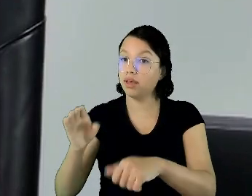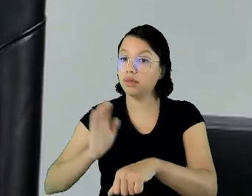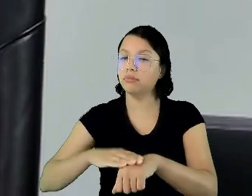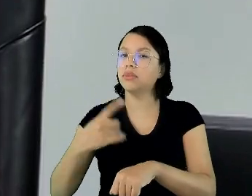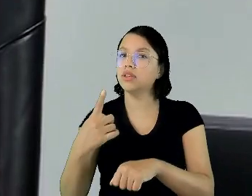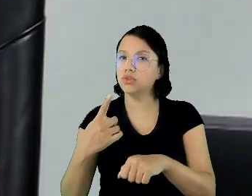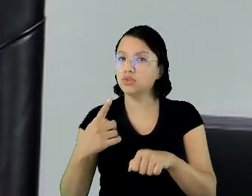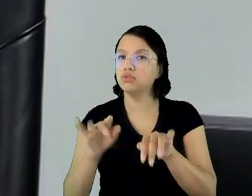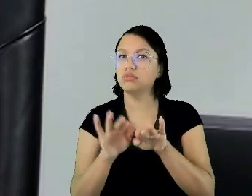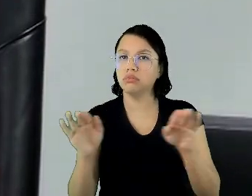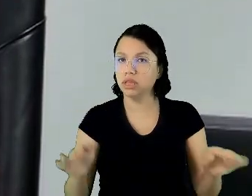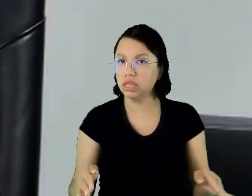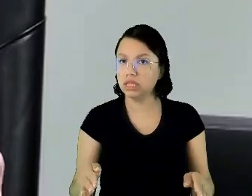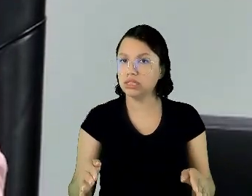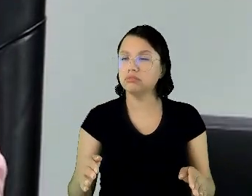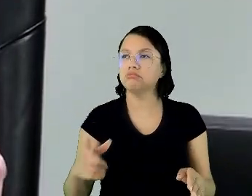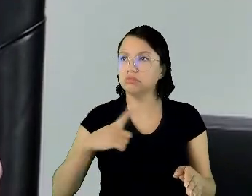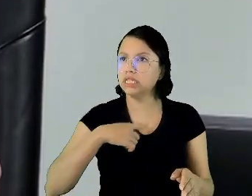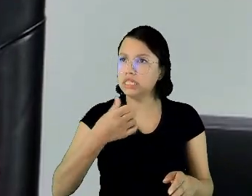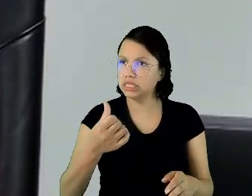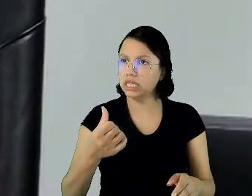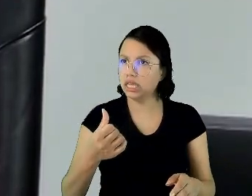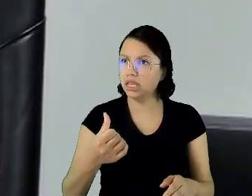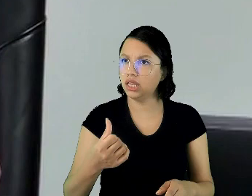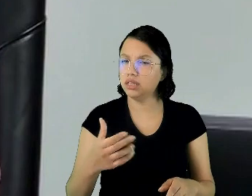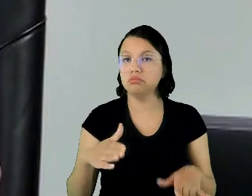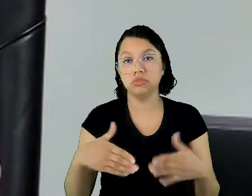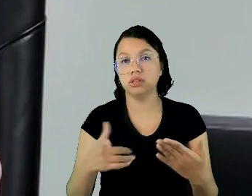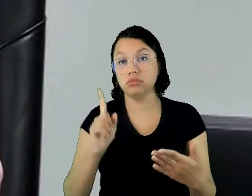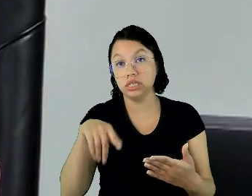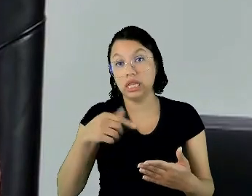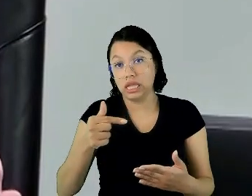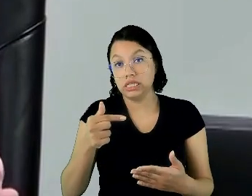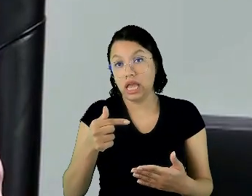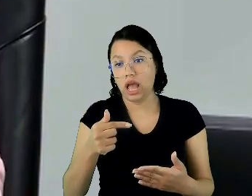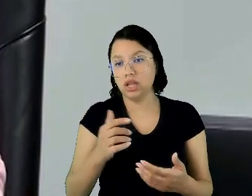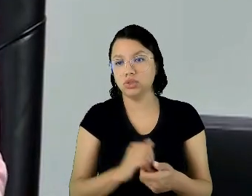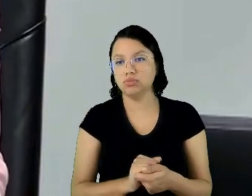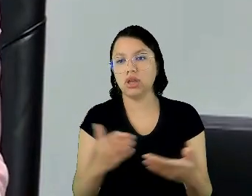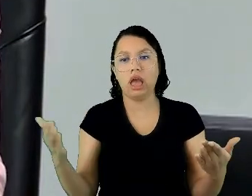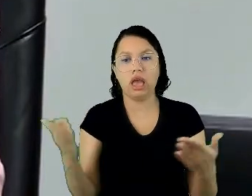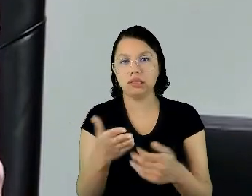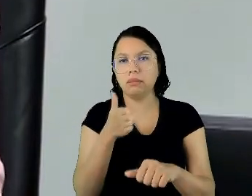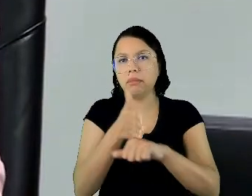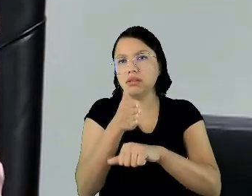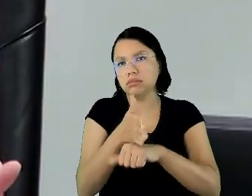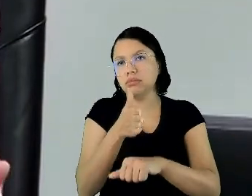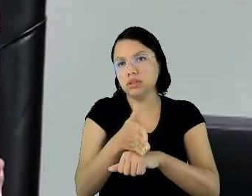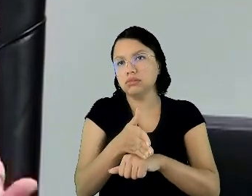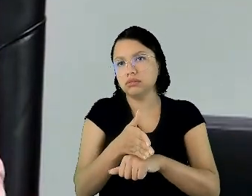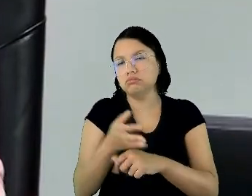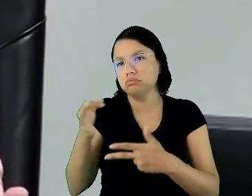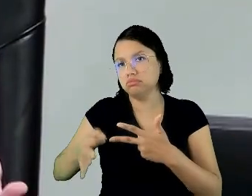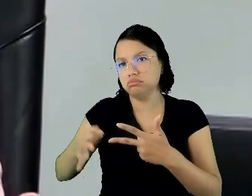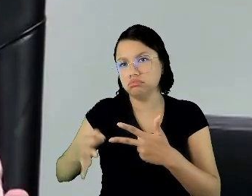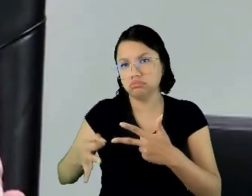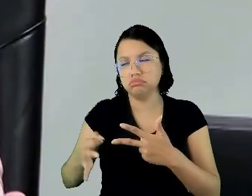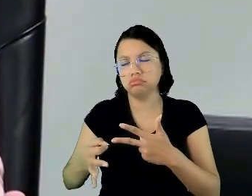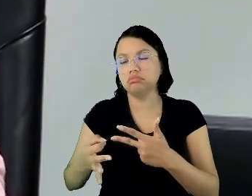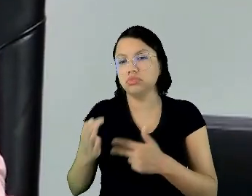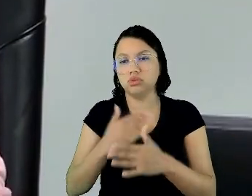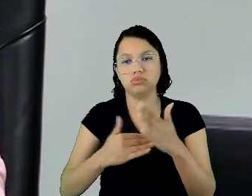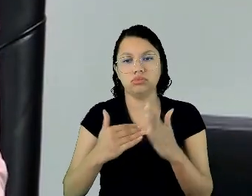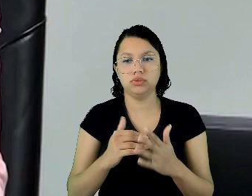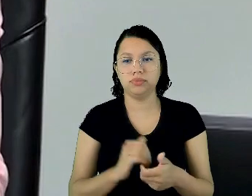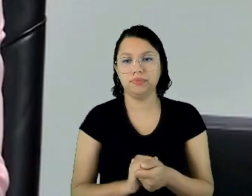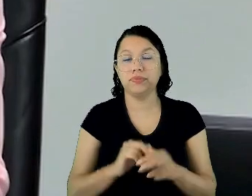de trabalho, essa participação, esse poder, né, do Poder Judicial como um todo, as diferenças aí também que